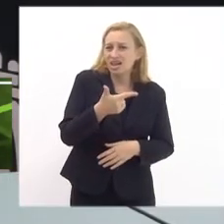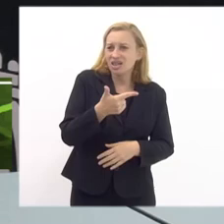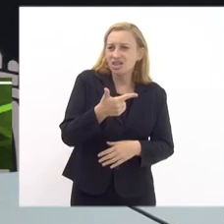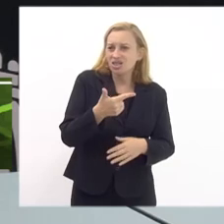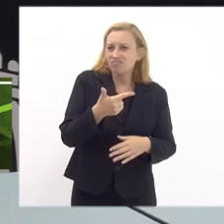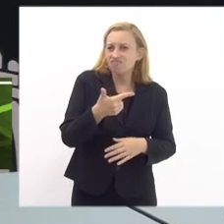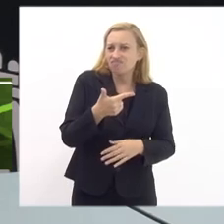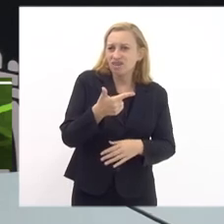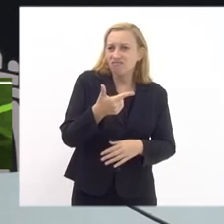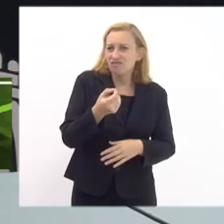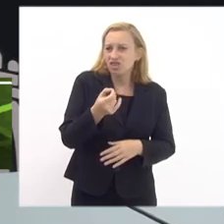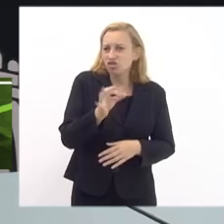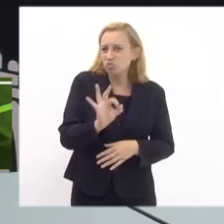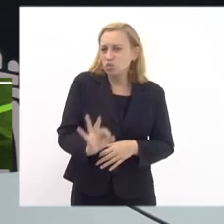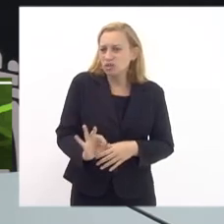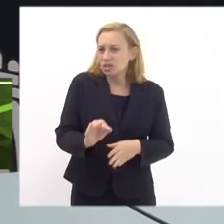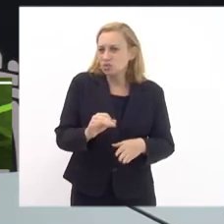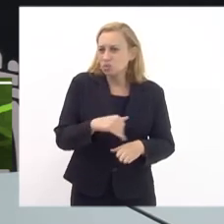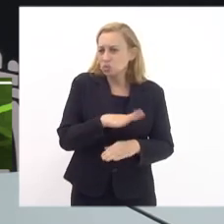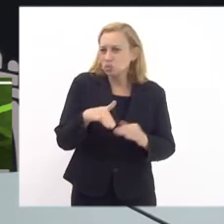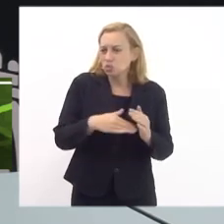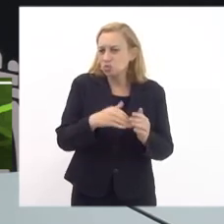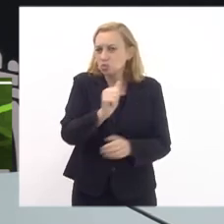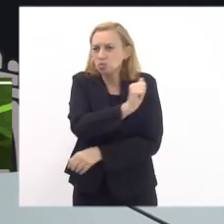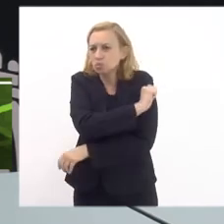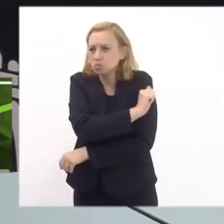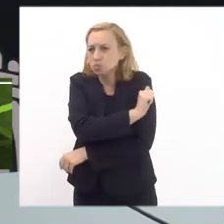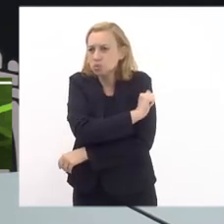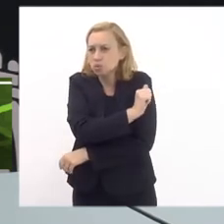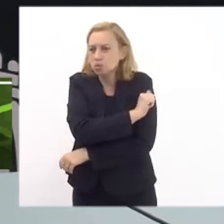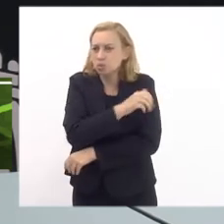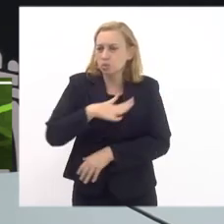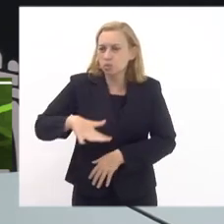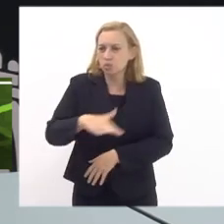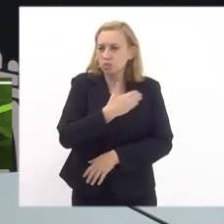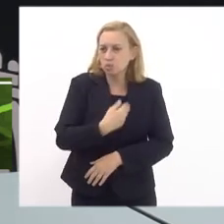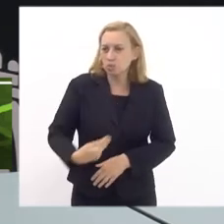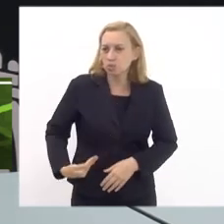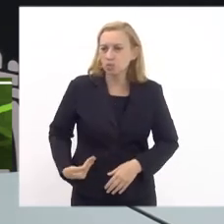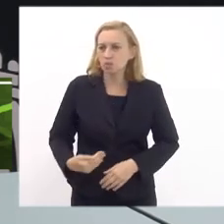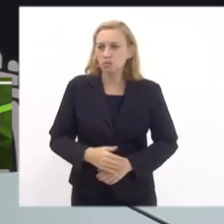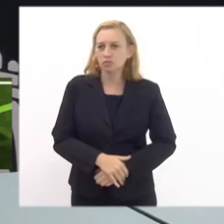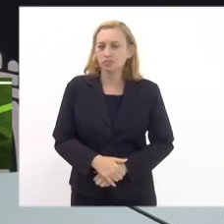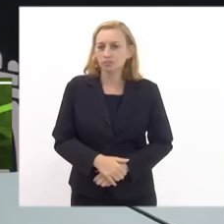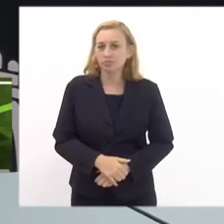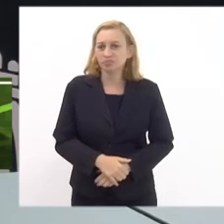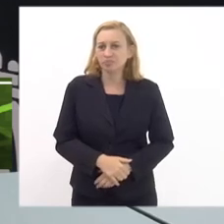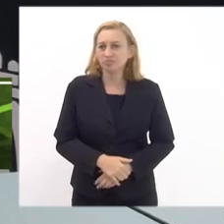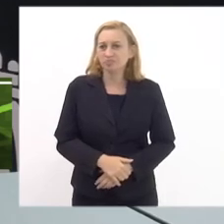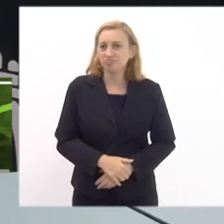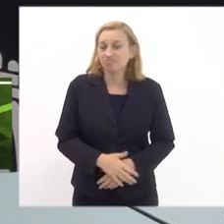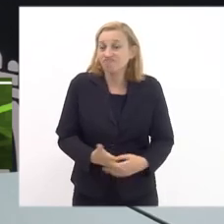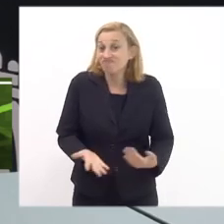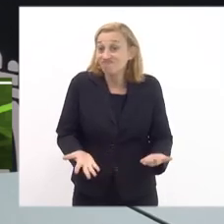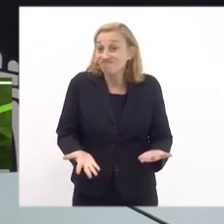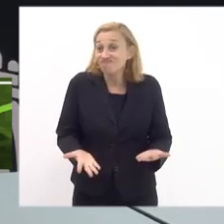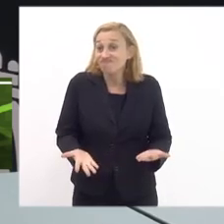20% do total de alunos da rede pública. É um negócio,